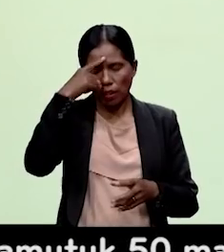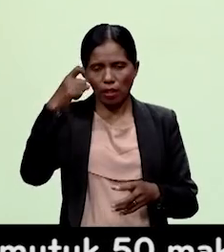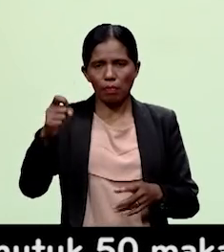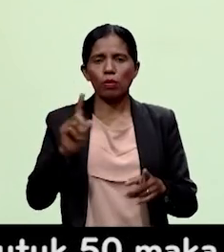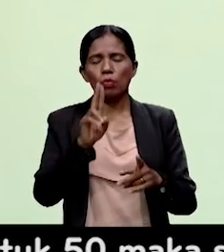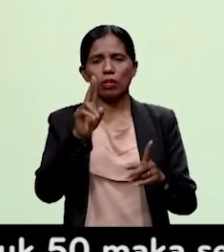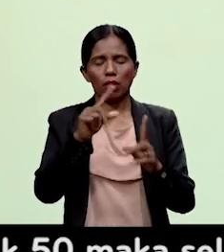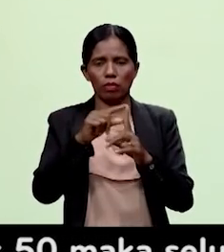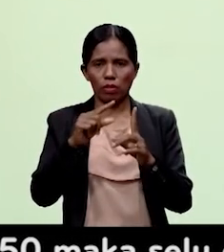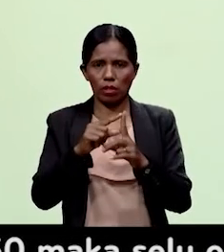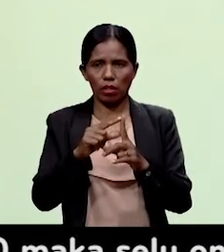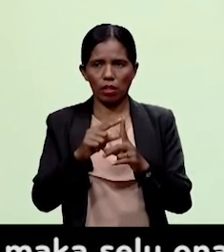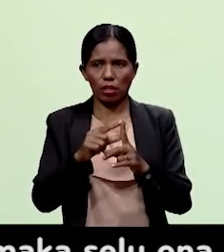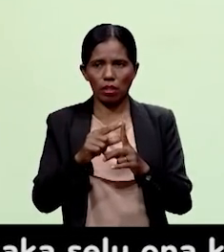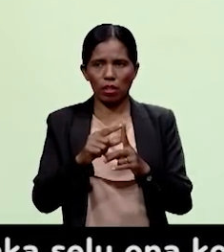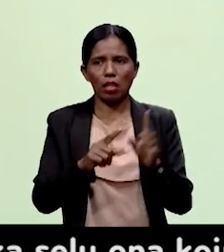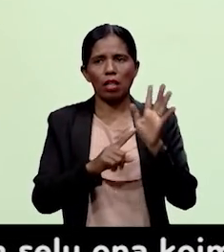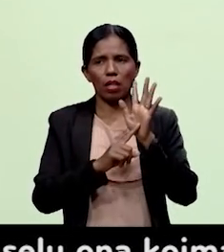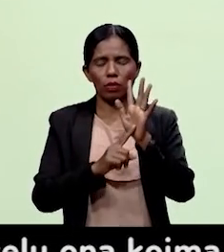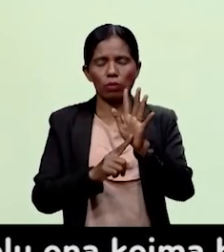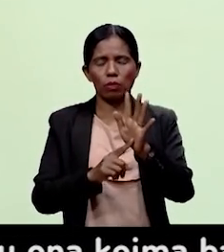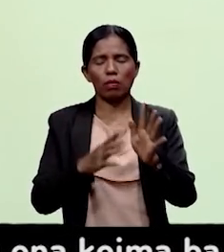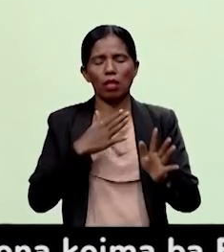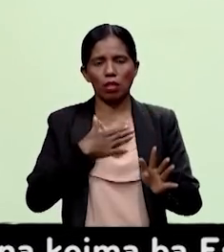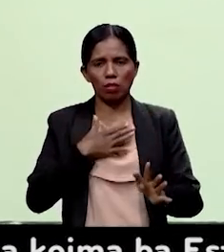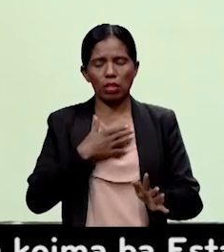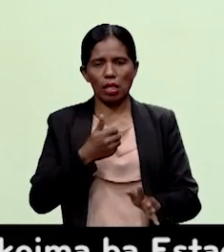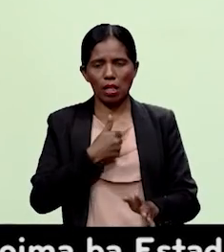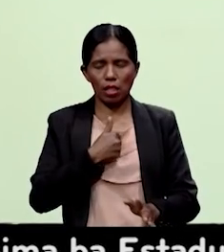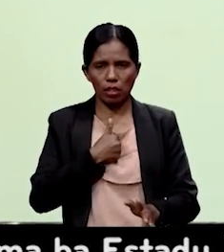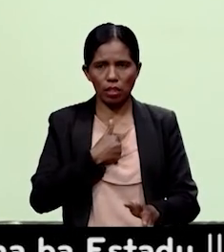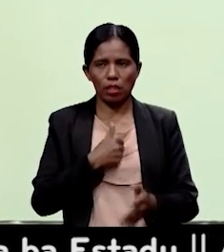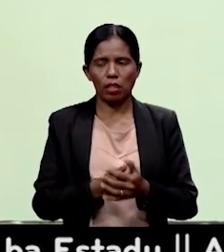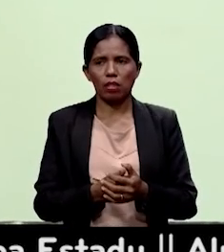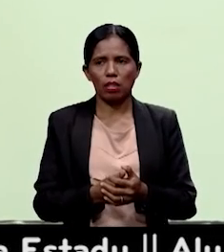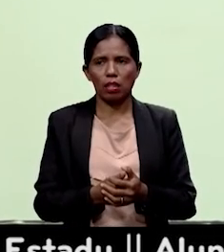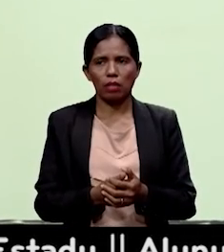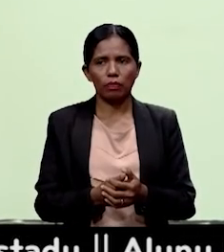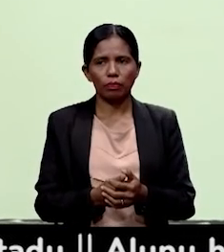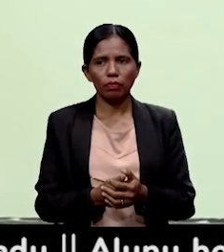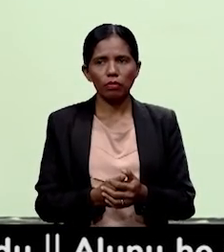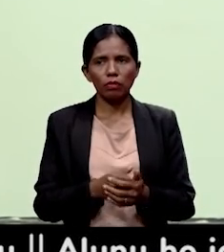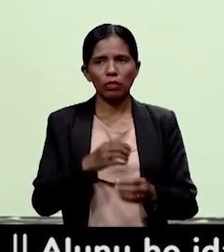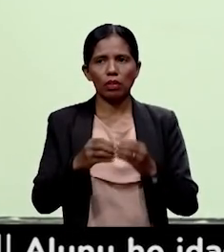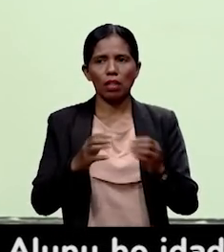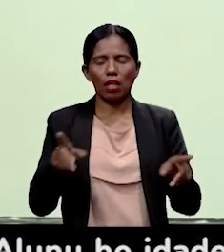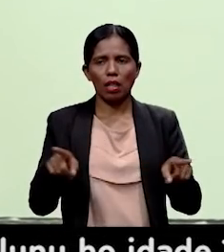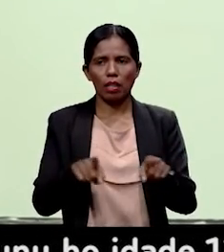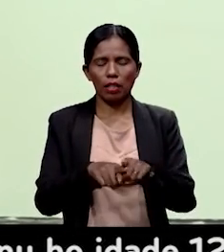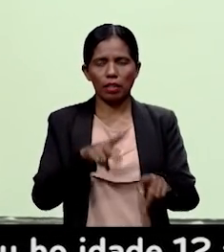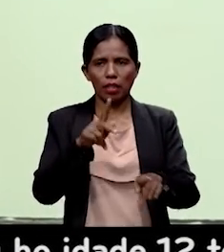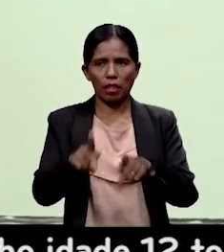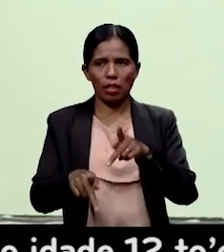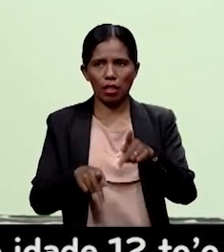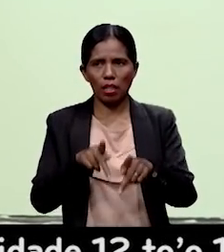Ané, refere a minha personalidade, até o minhanco, a minha privada, a minha cidadão,